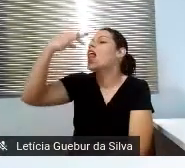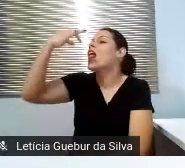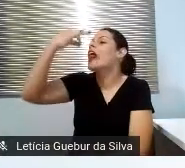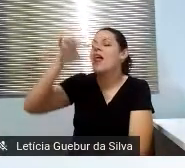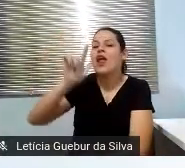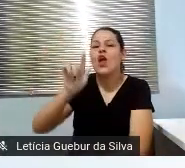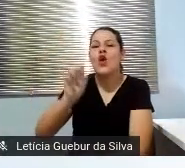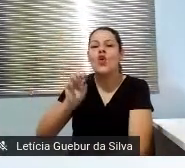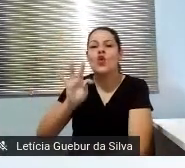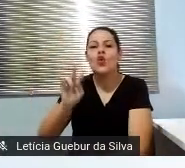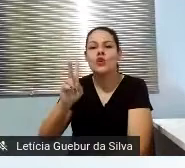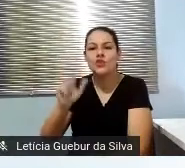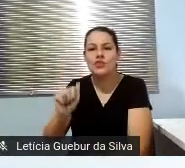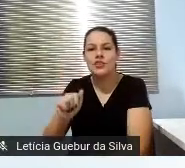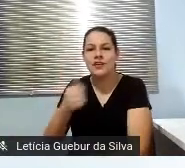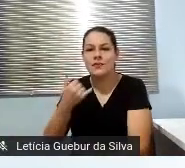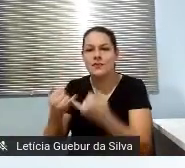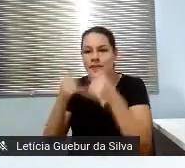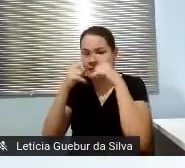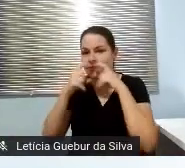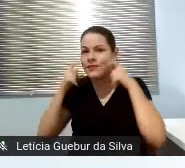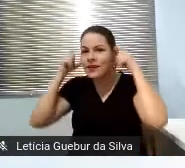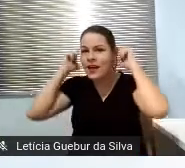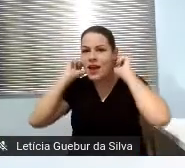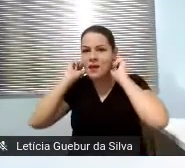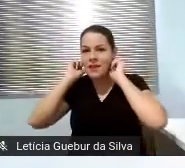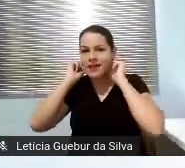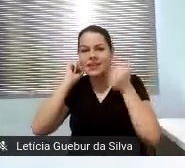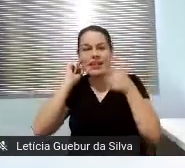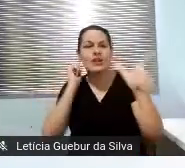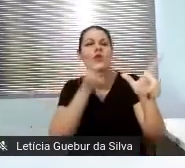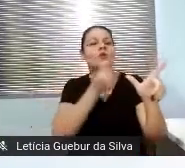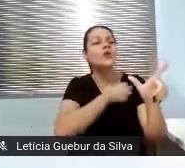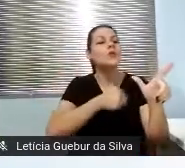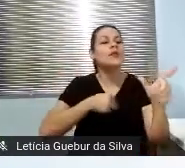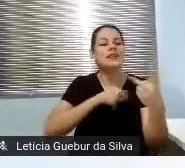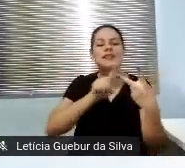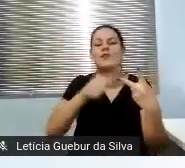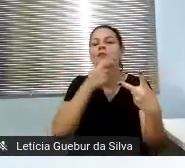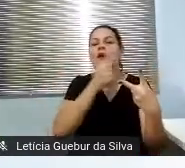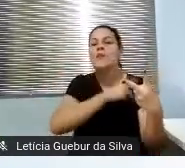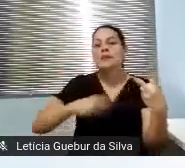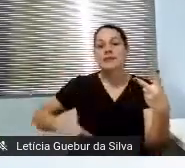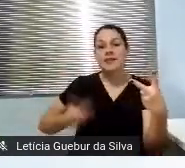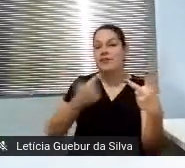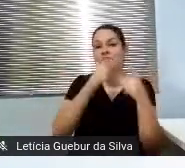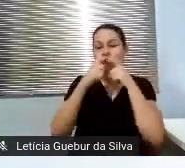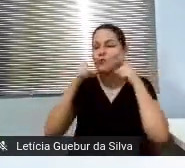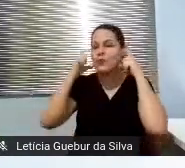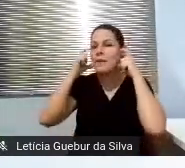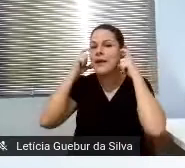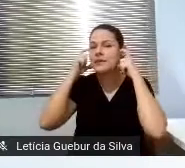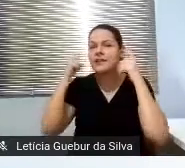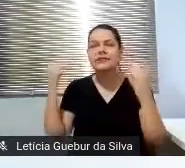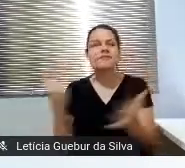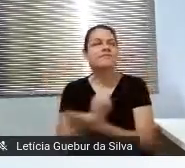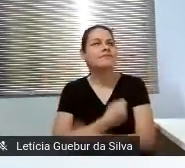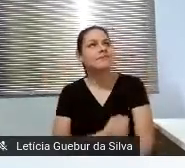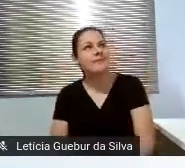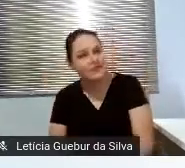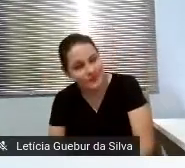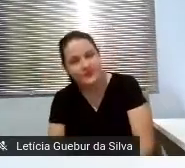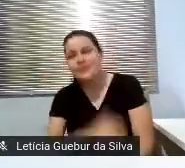Zé Gotinha estava de máscara, o ministro e o presidente não. Ai, gente, que Mas só uma curiosidade. Não, é